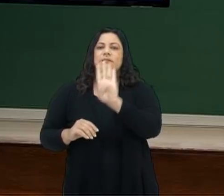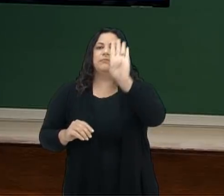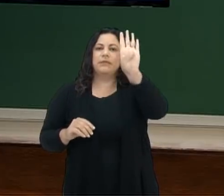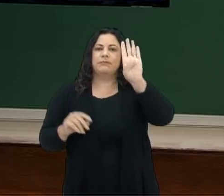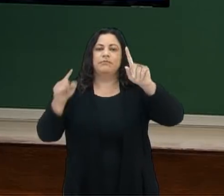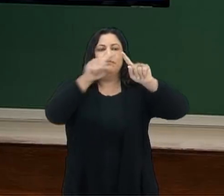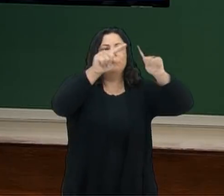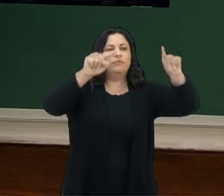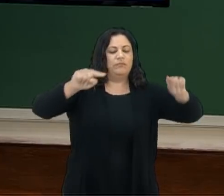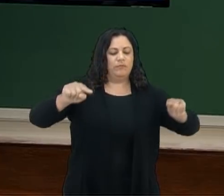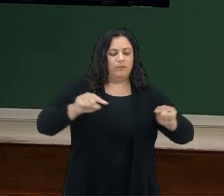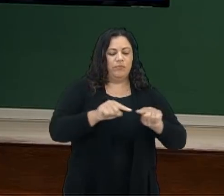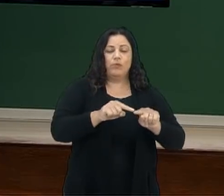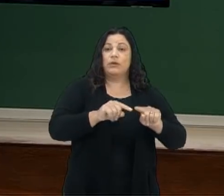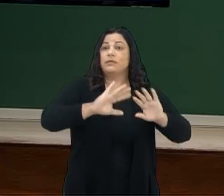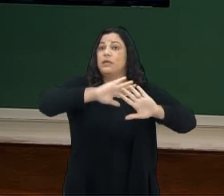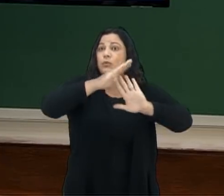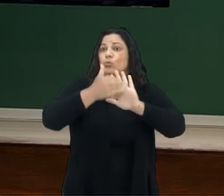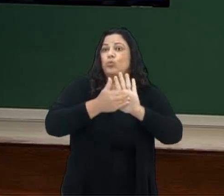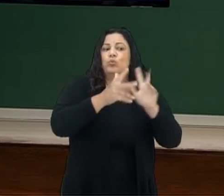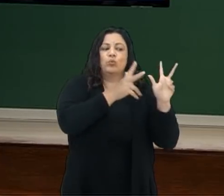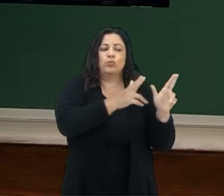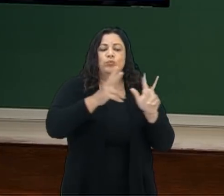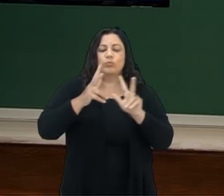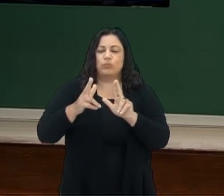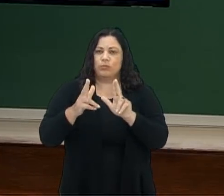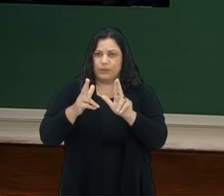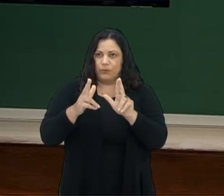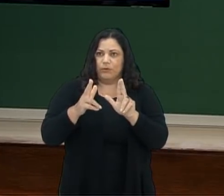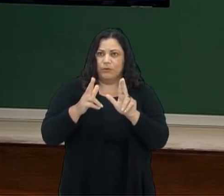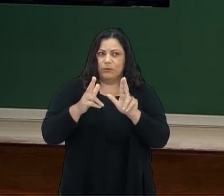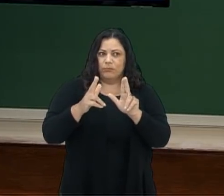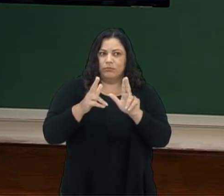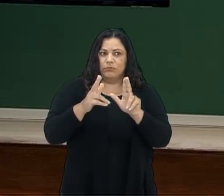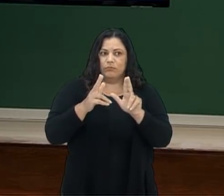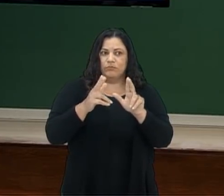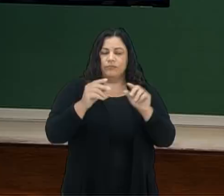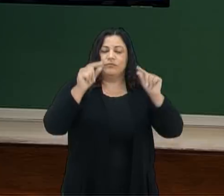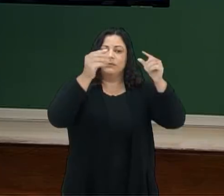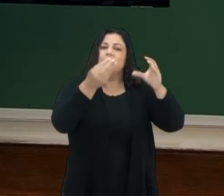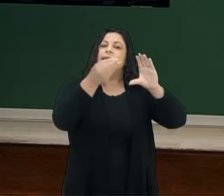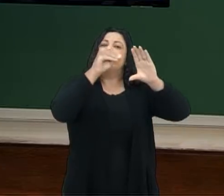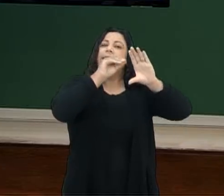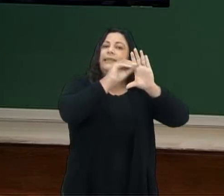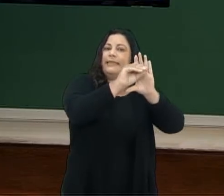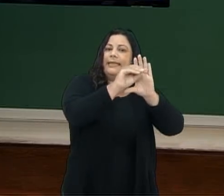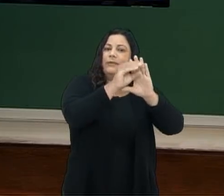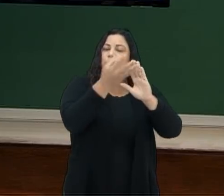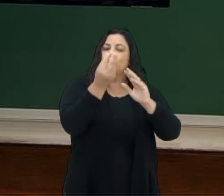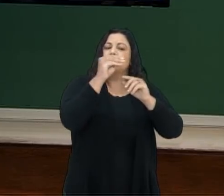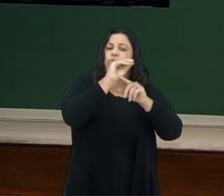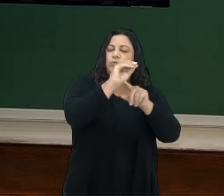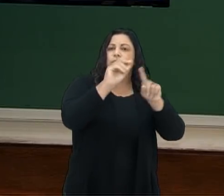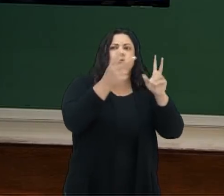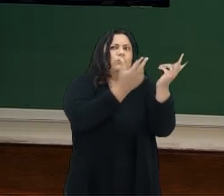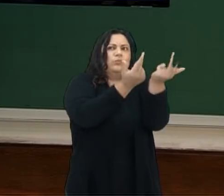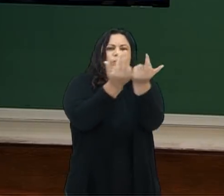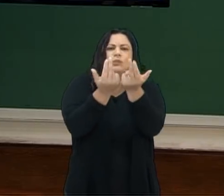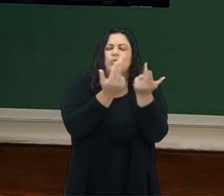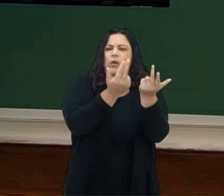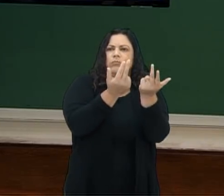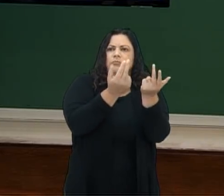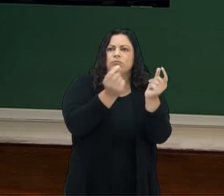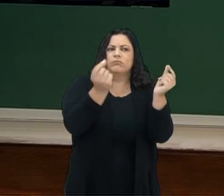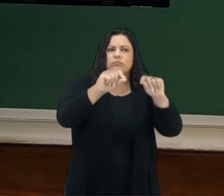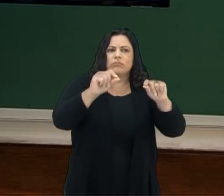certo? Então ele tem todos os lados iguais e todos os ângulos internos com a mesma medida. Aqui é 90 graus, 90